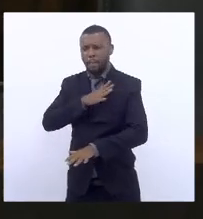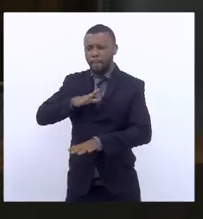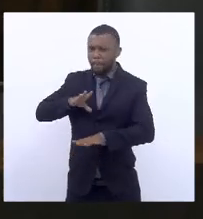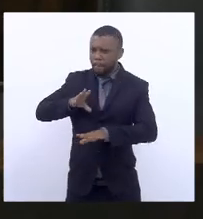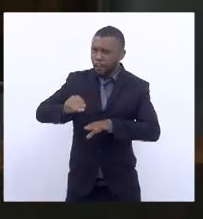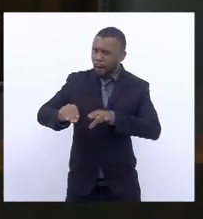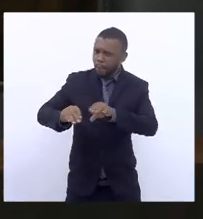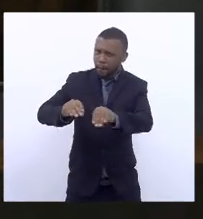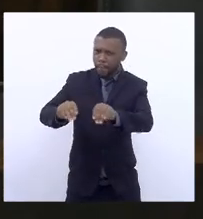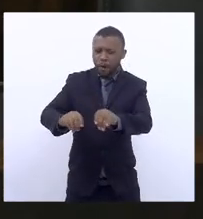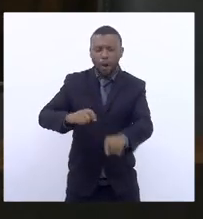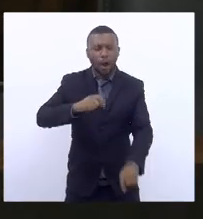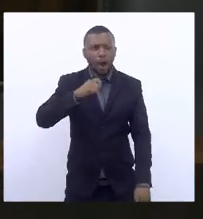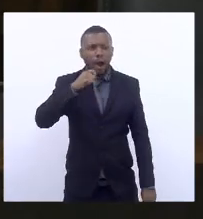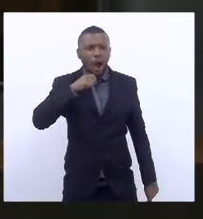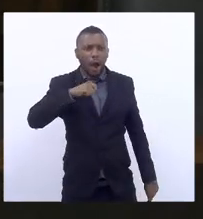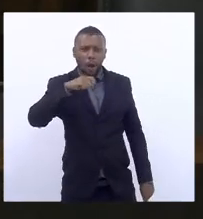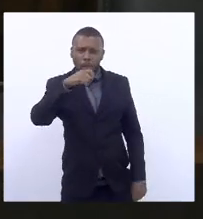invadissem a Ucrânia,